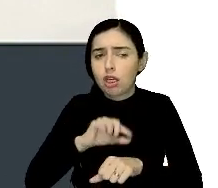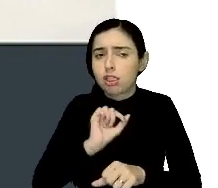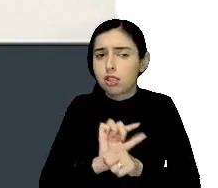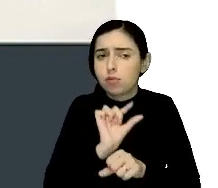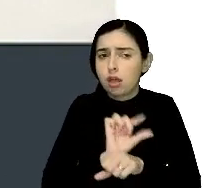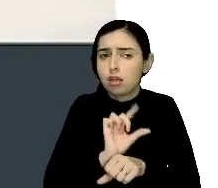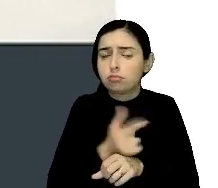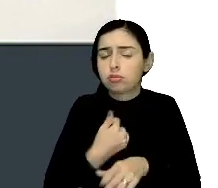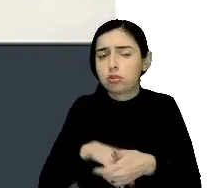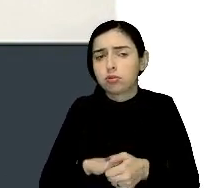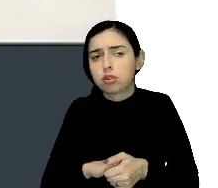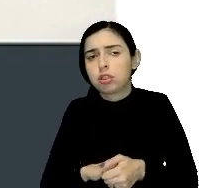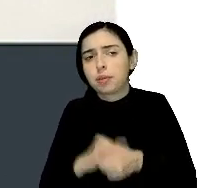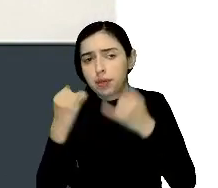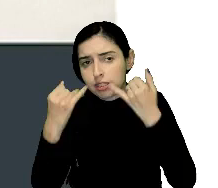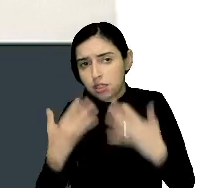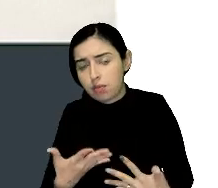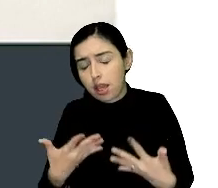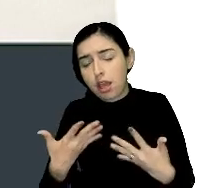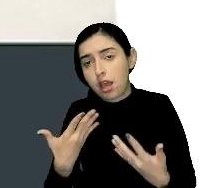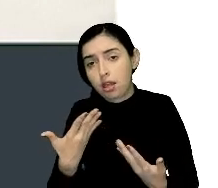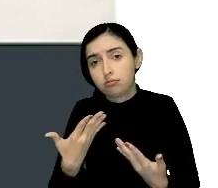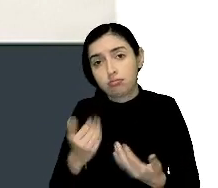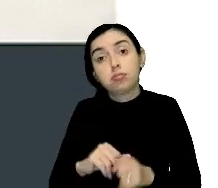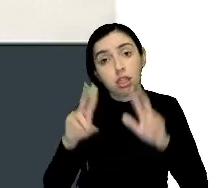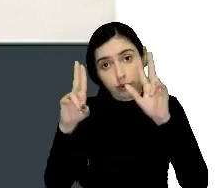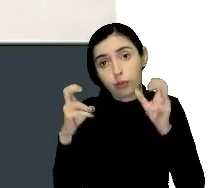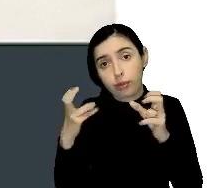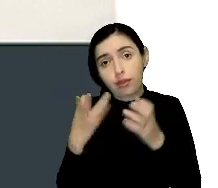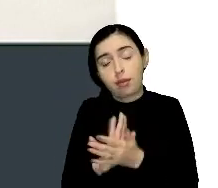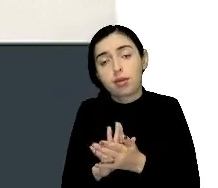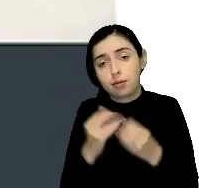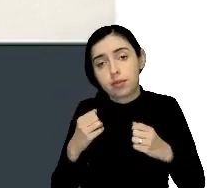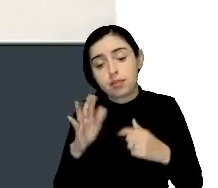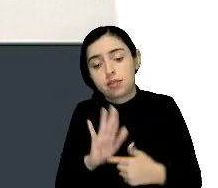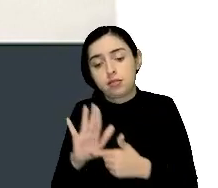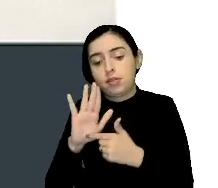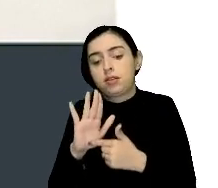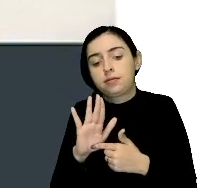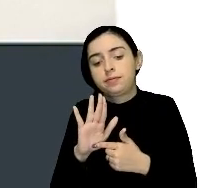num contexto como esse? Esse é um tema que está colocado.